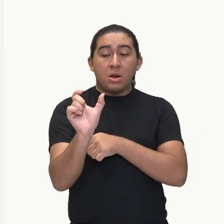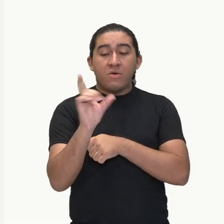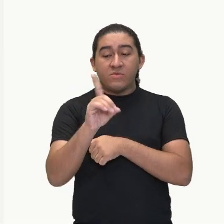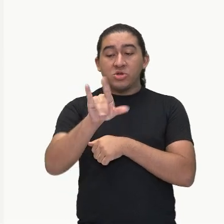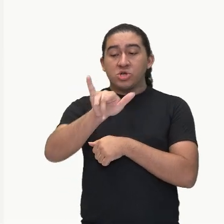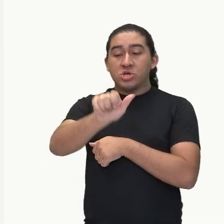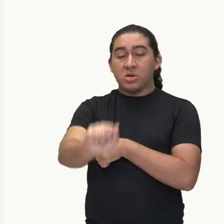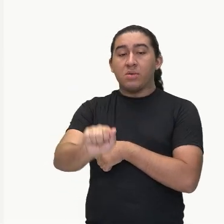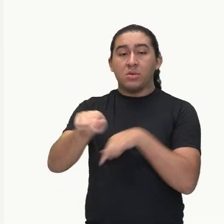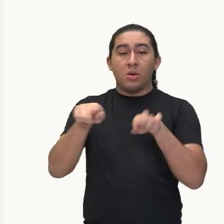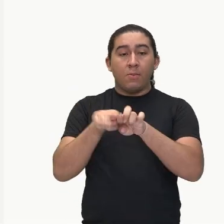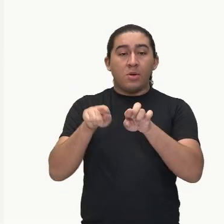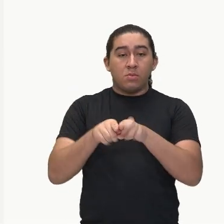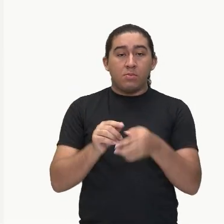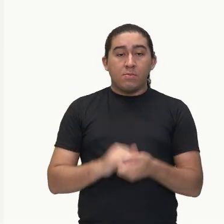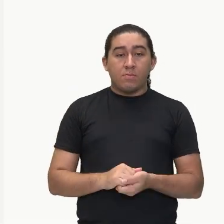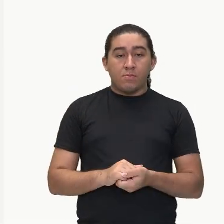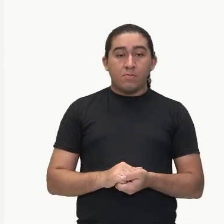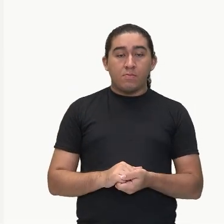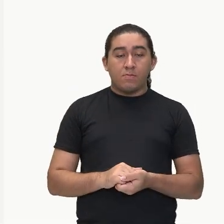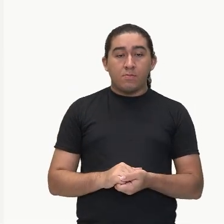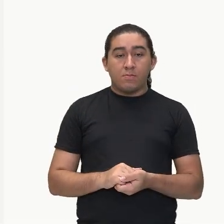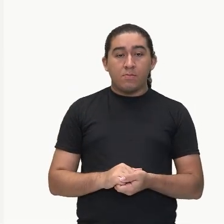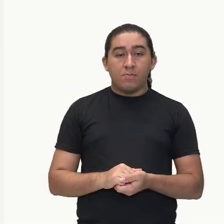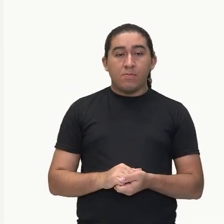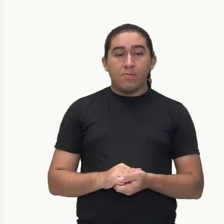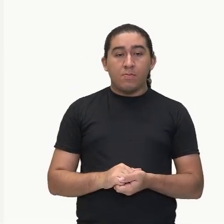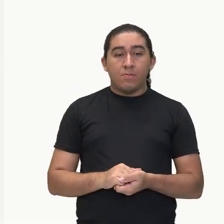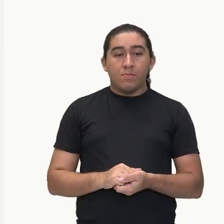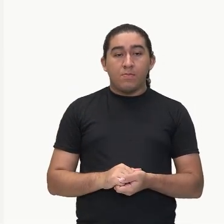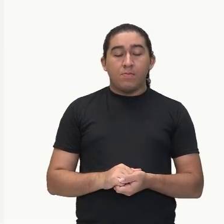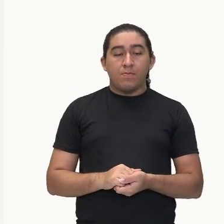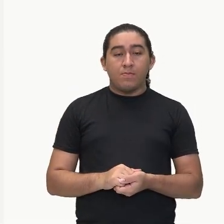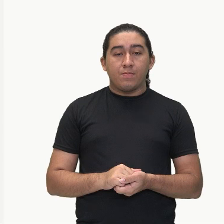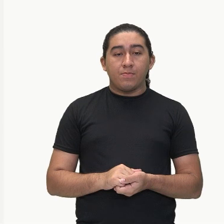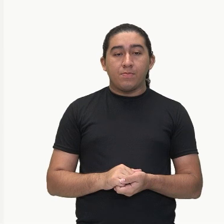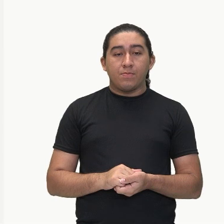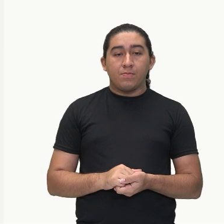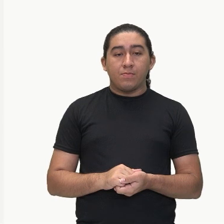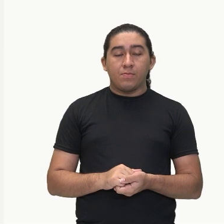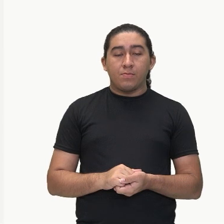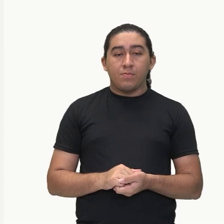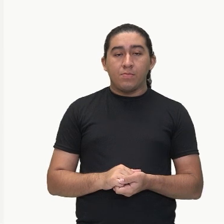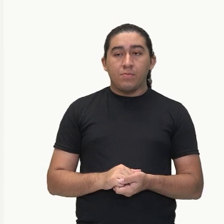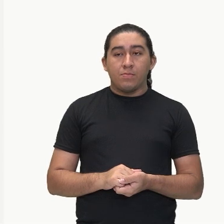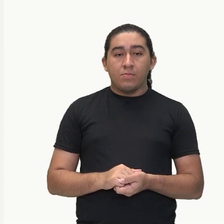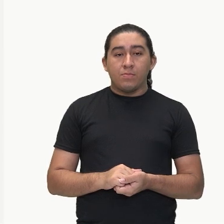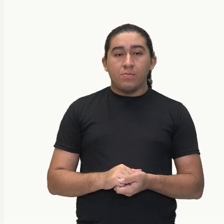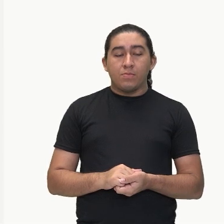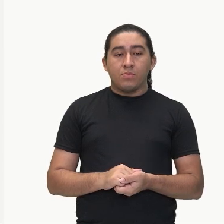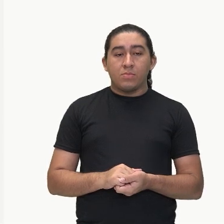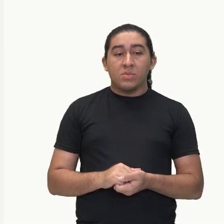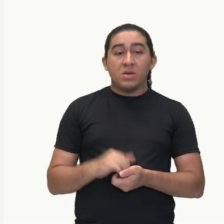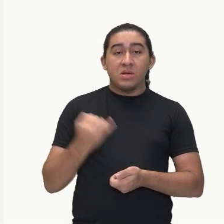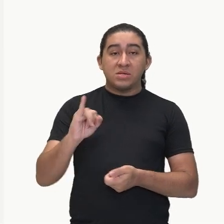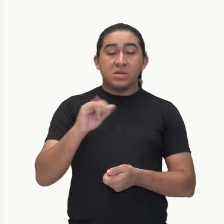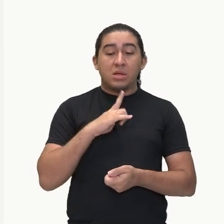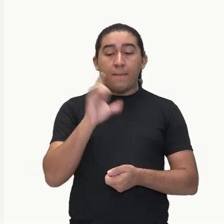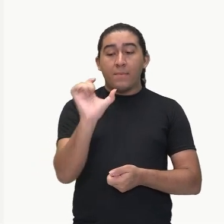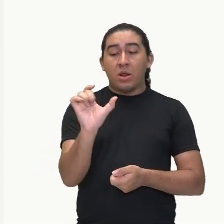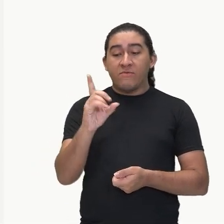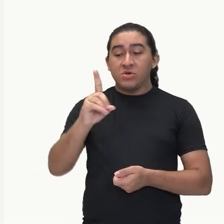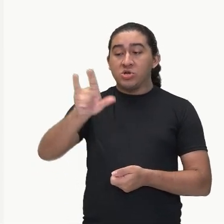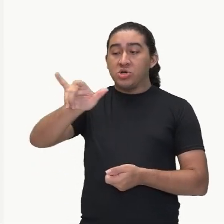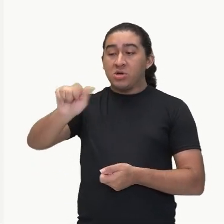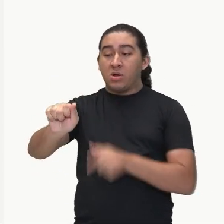dia. Hoje é dia. Se eu coloco a palavra dia aqui, aí o